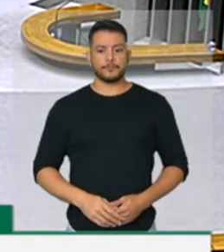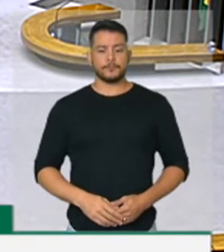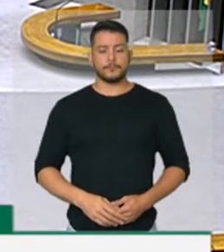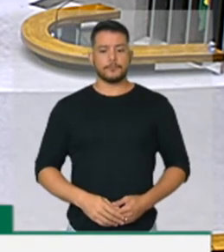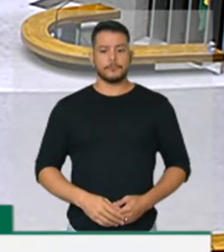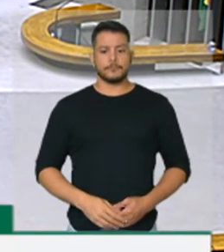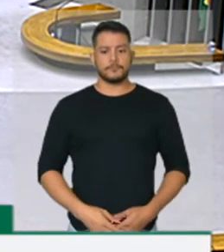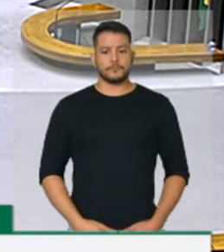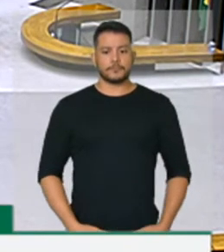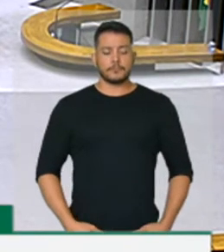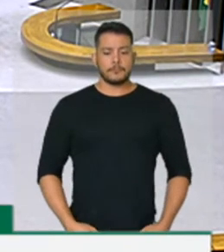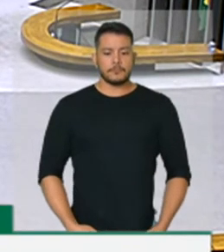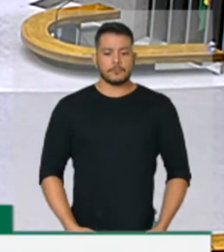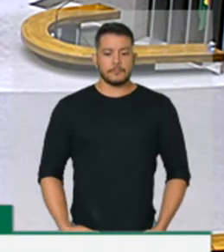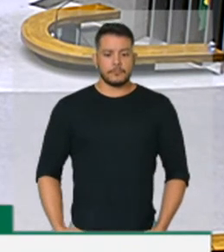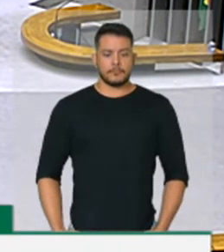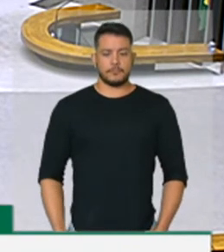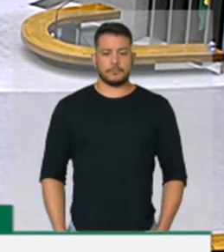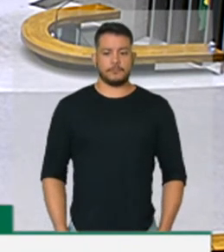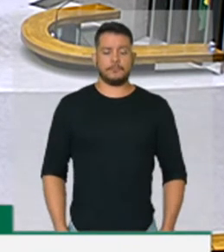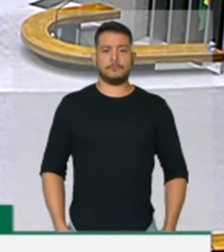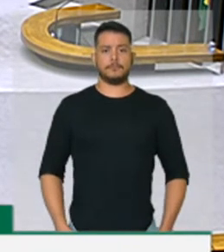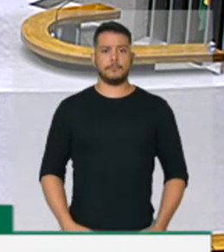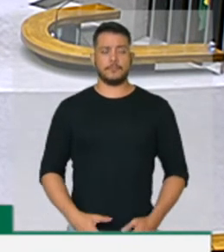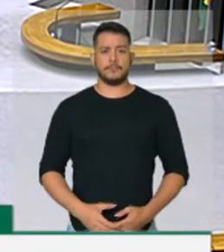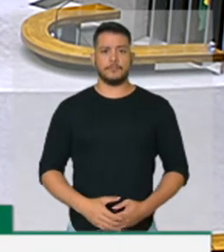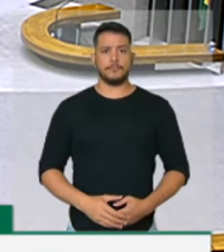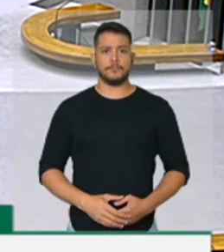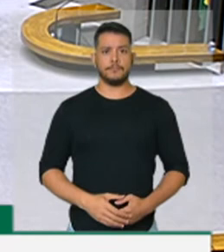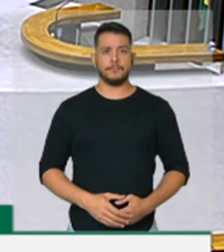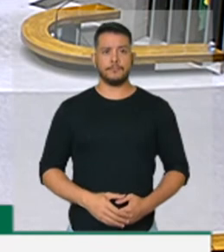Deputada Thalíria, Vossa Excelência me ouve?